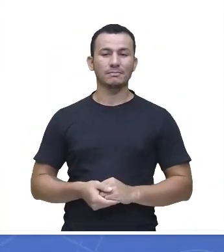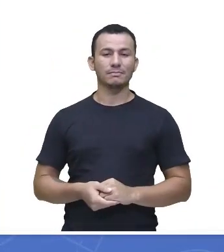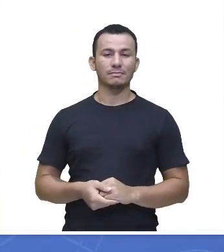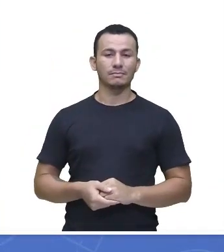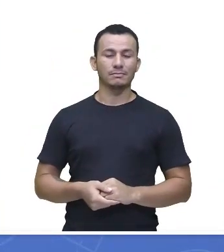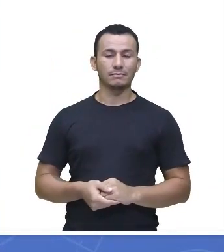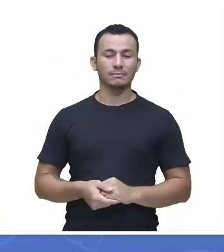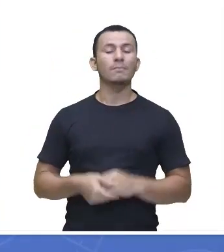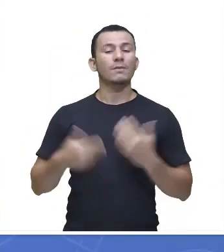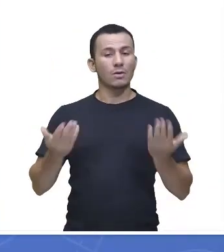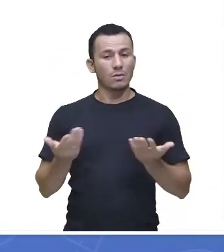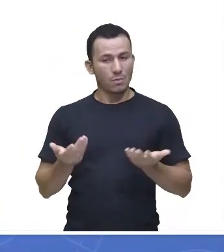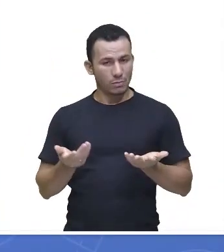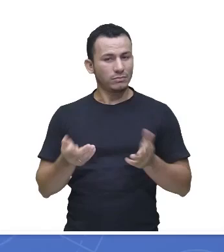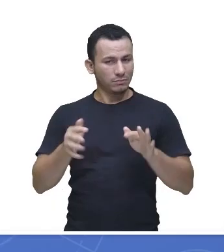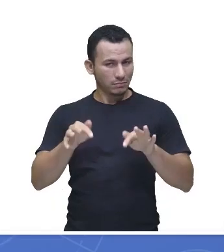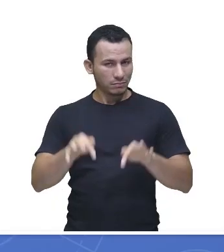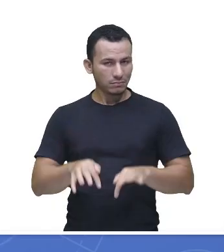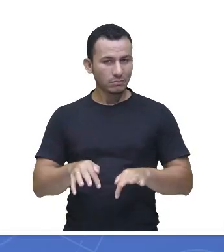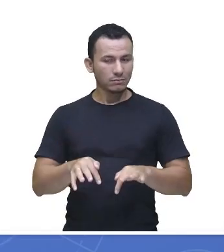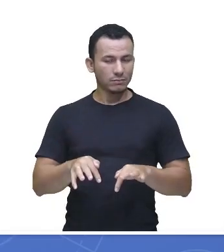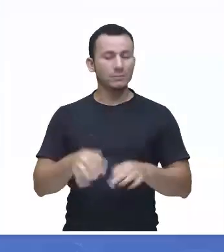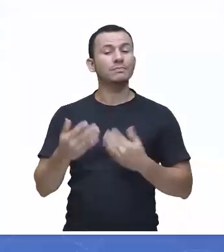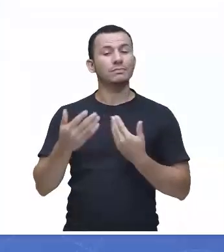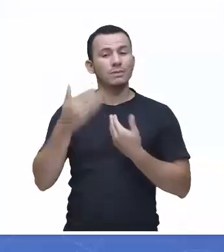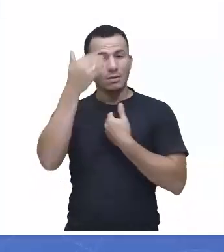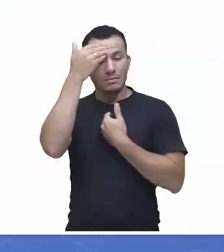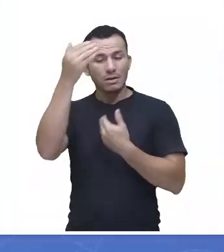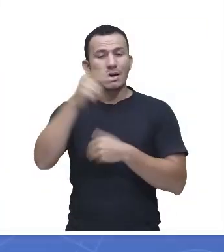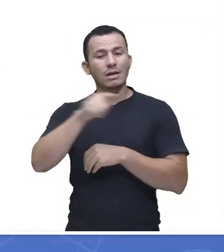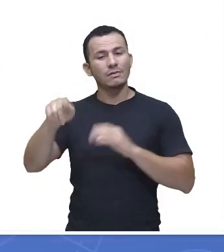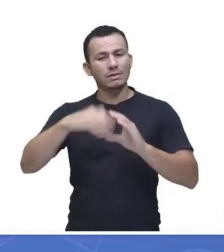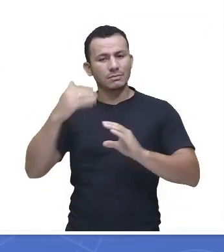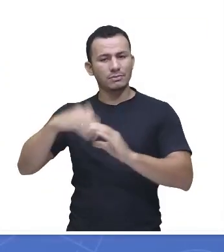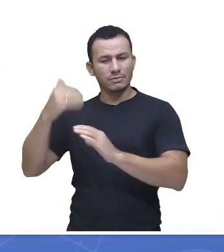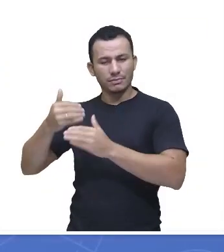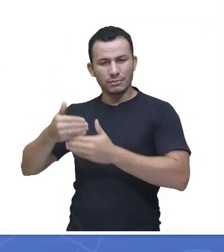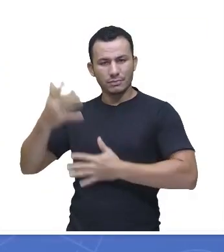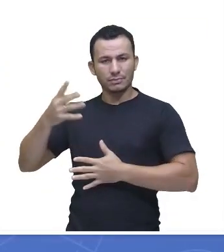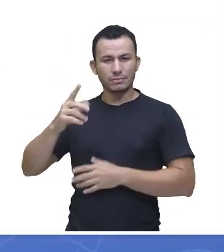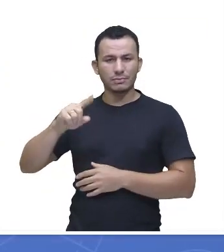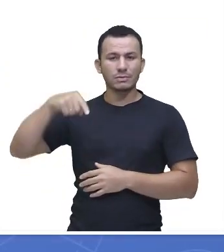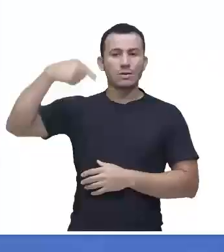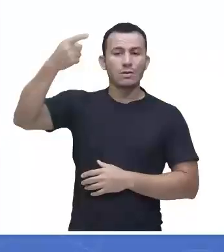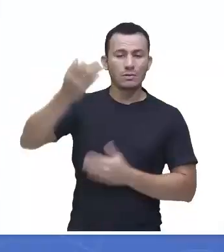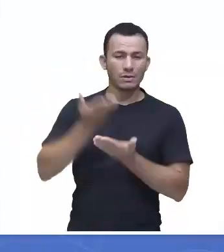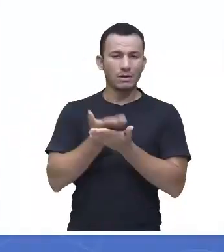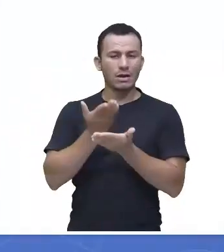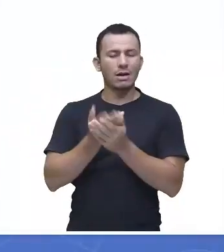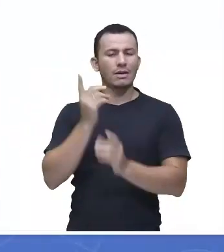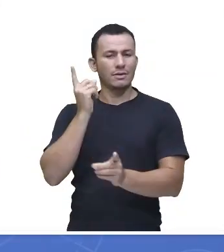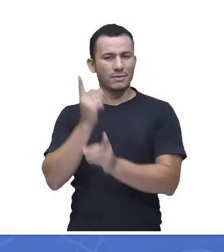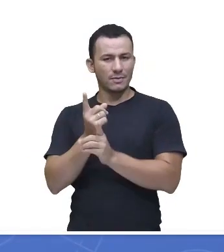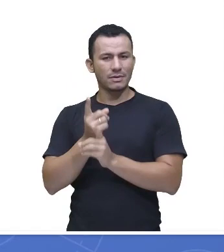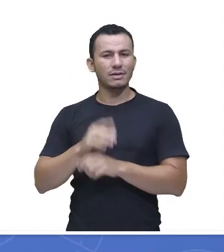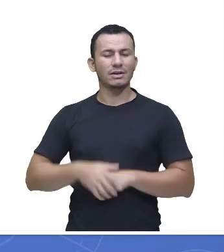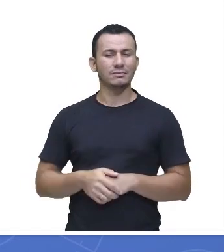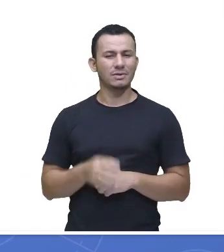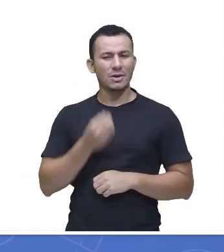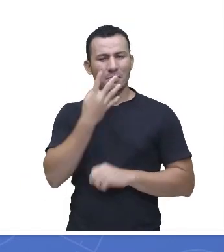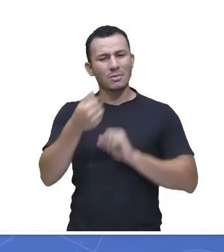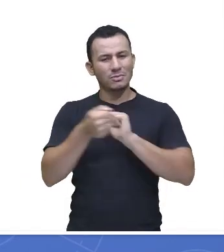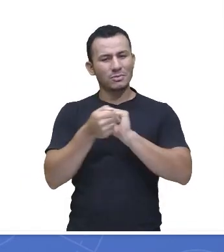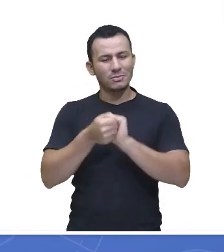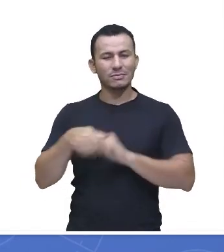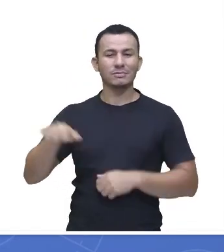é isso por hoje, é isso. Já agradeço a participação de todos, espero vocês na nossa próxima aula. Foi bom estar com